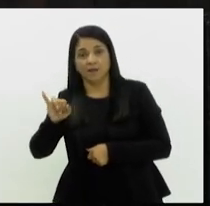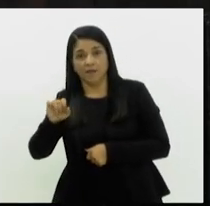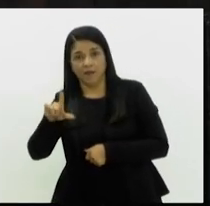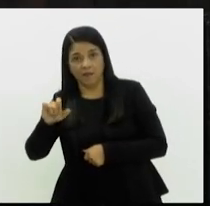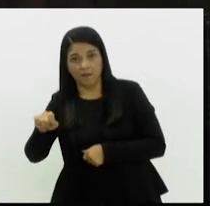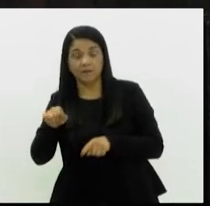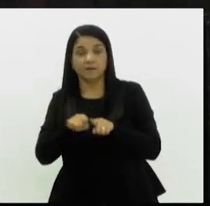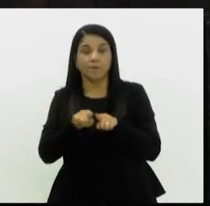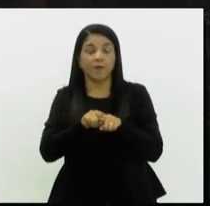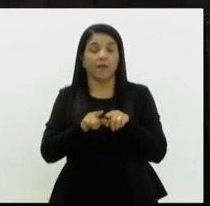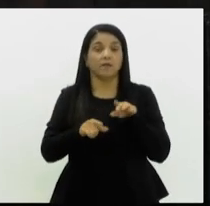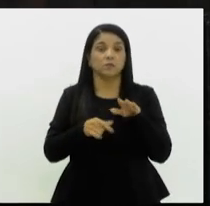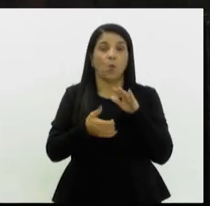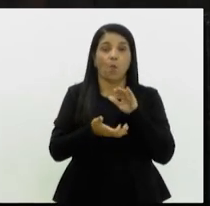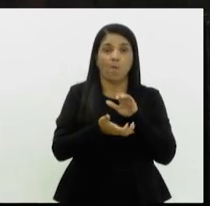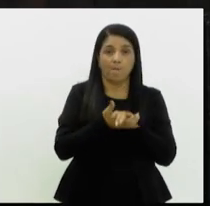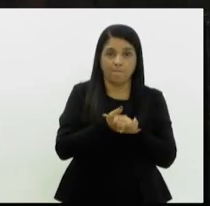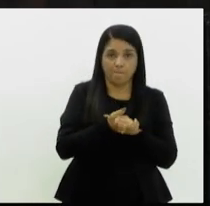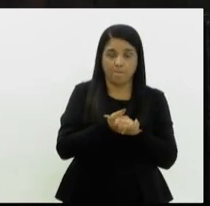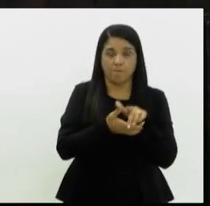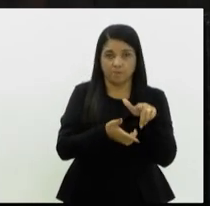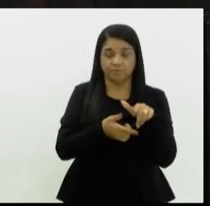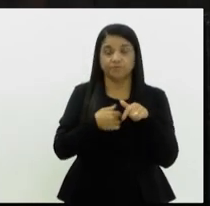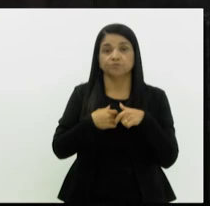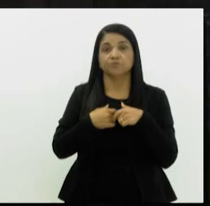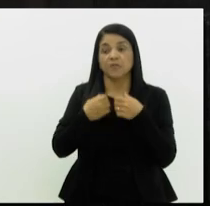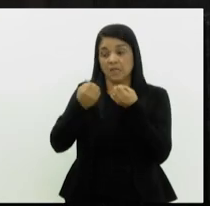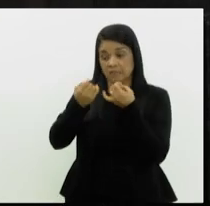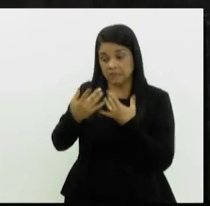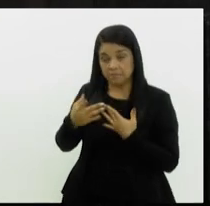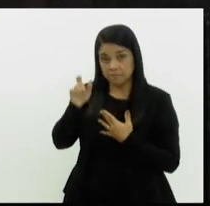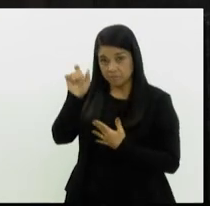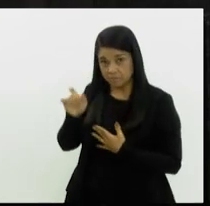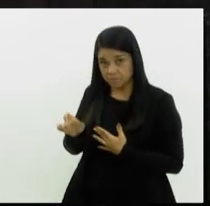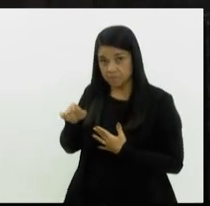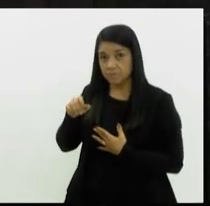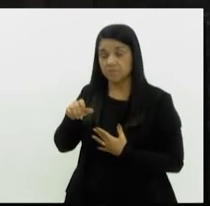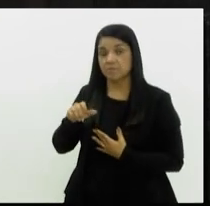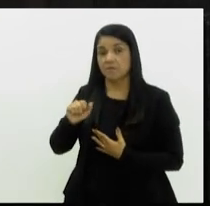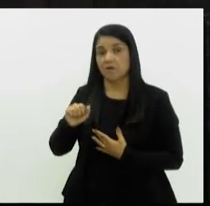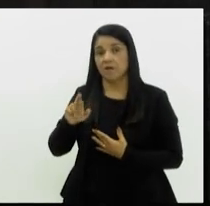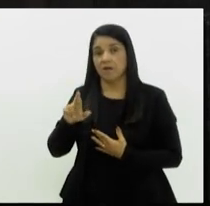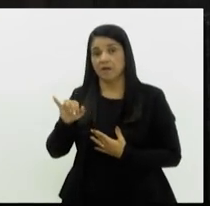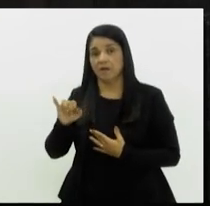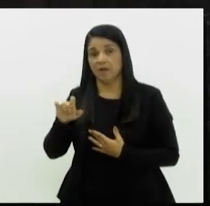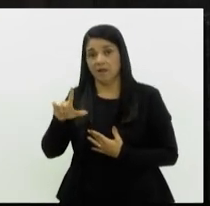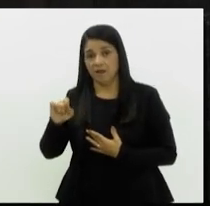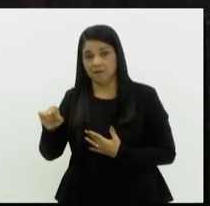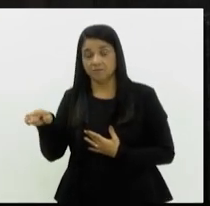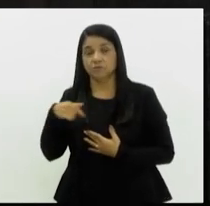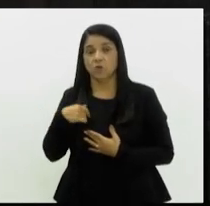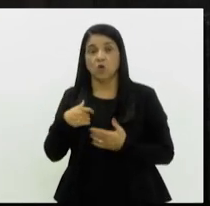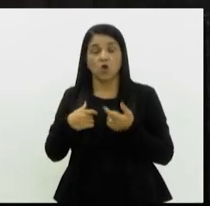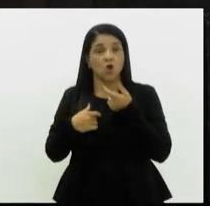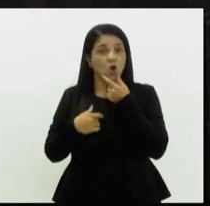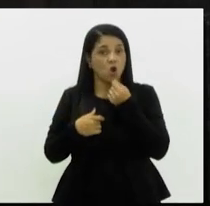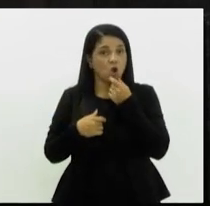Lamentamos, né, e no seu relato ela diz, um homem cis começou a proferir